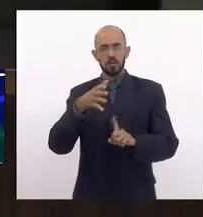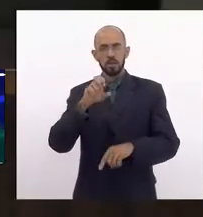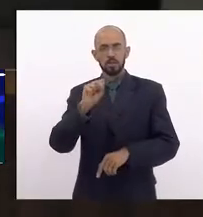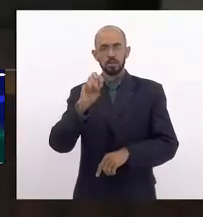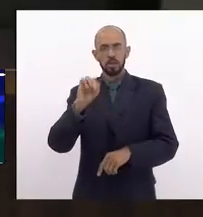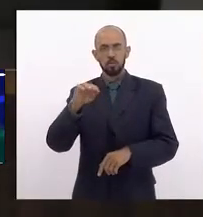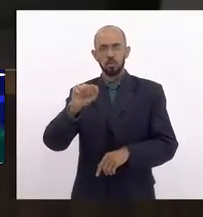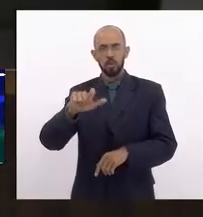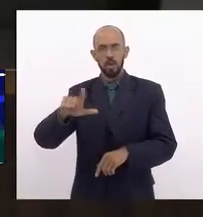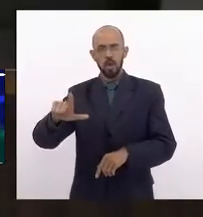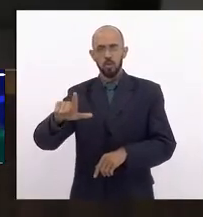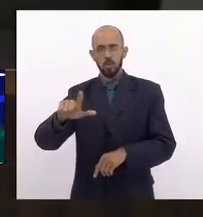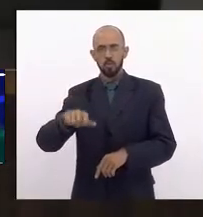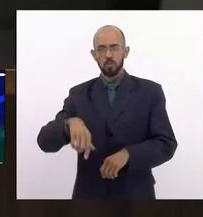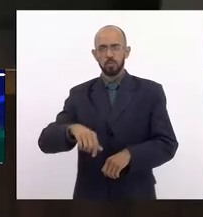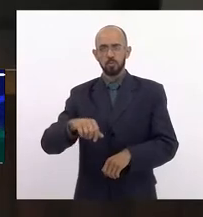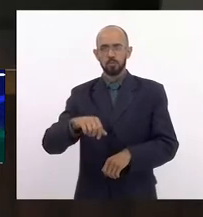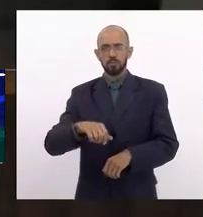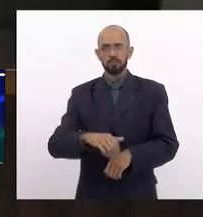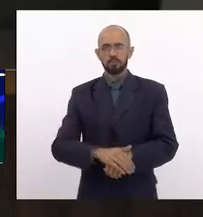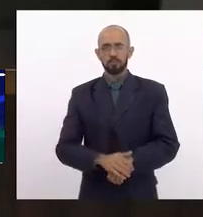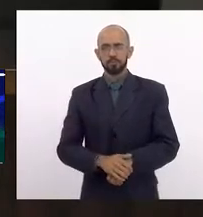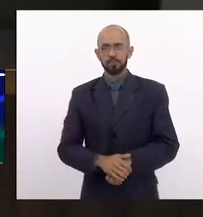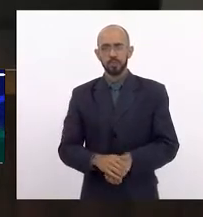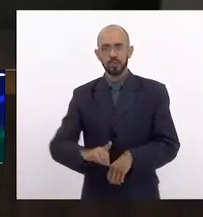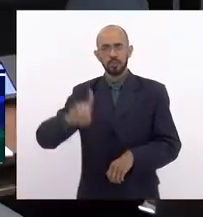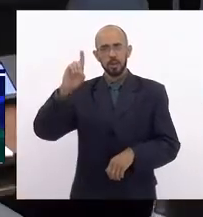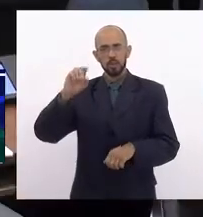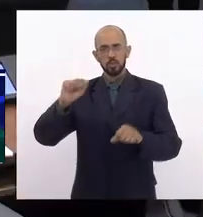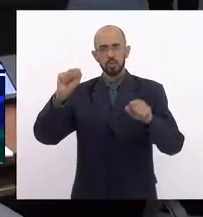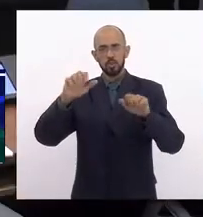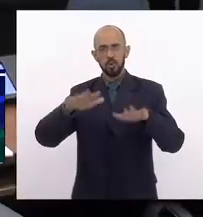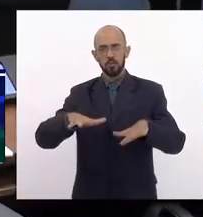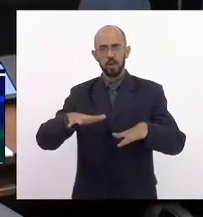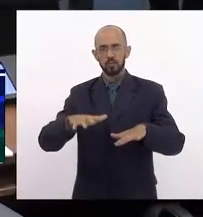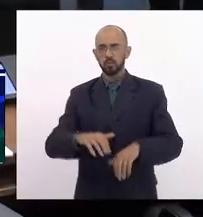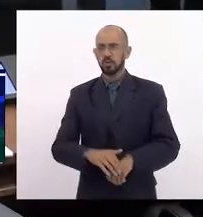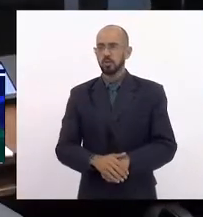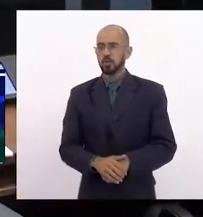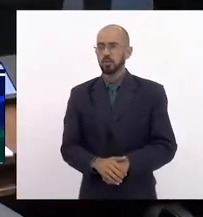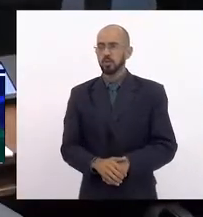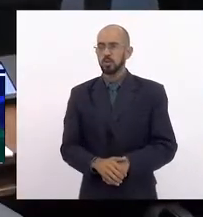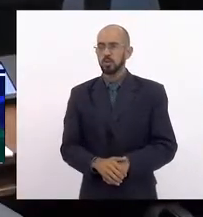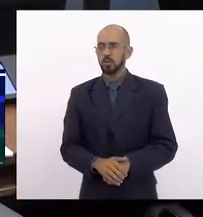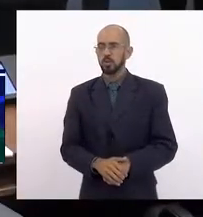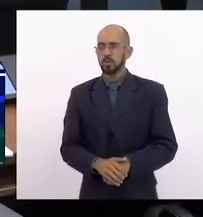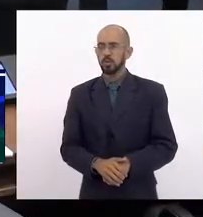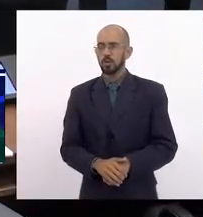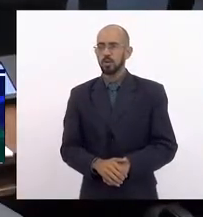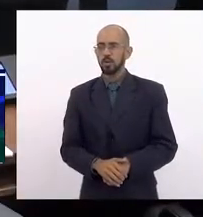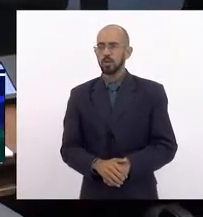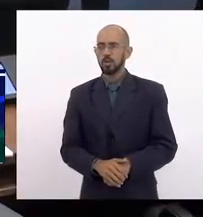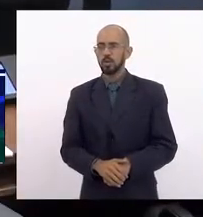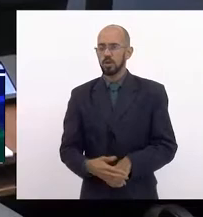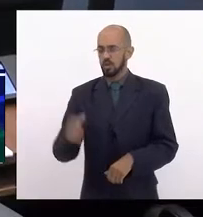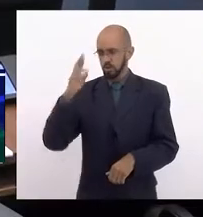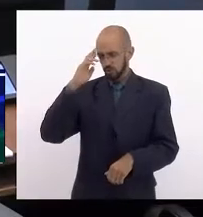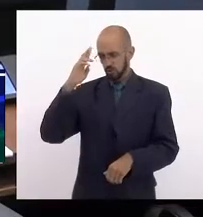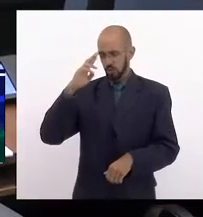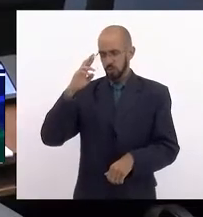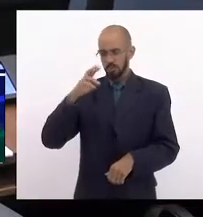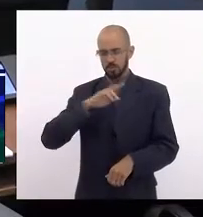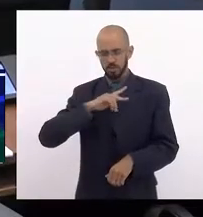Samuel Malafaia Que Deus seja louvado senhor presidente senhoras e senhores deputados